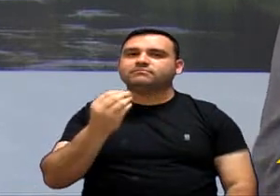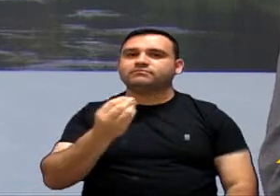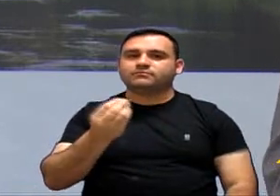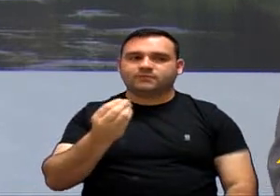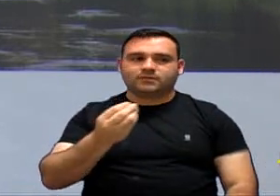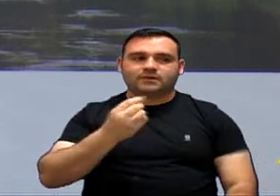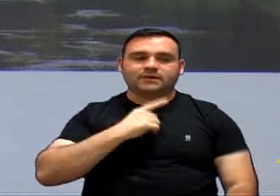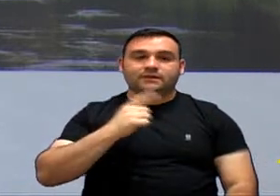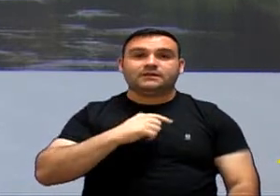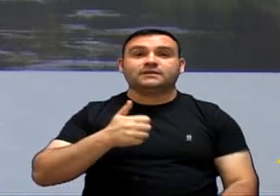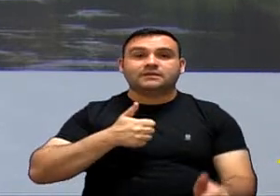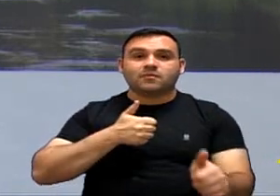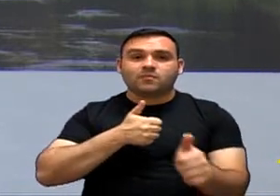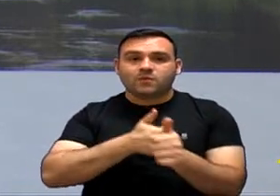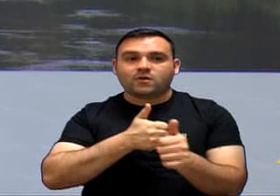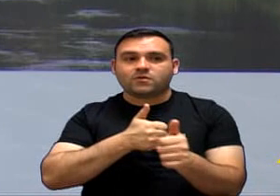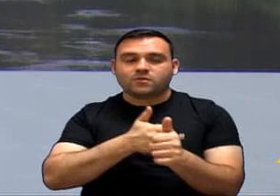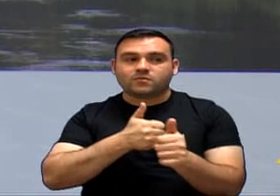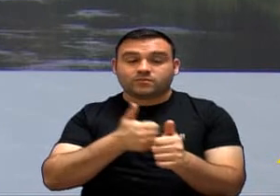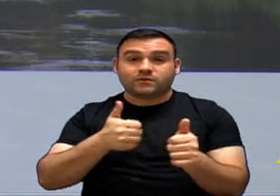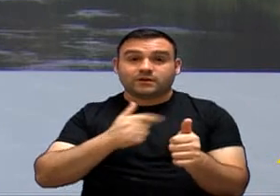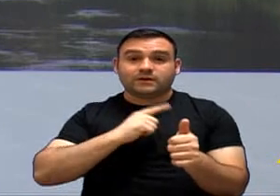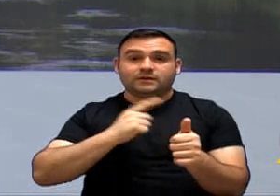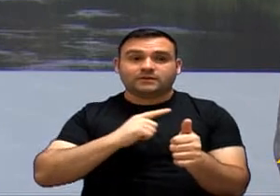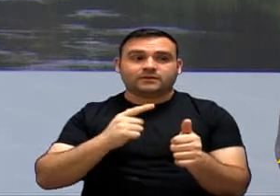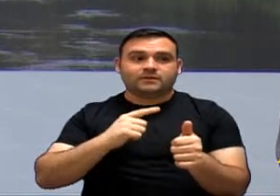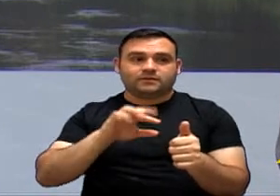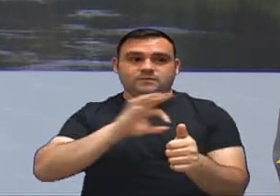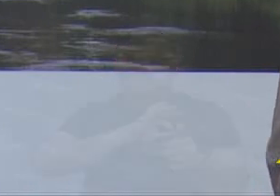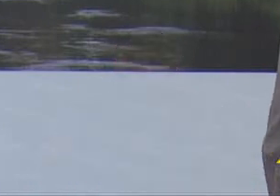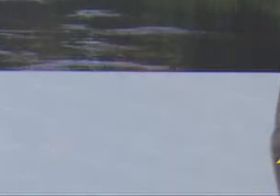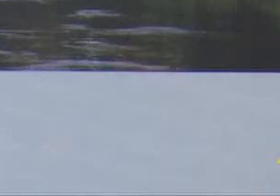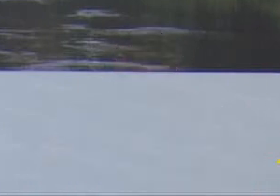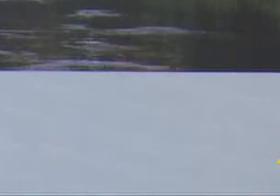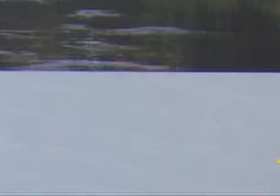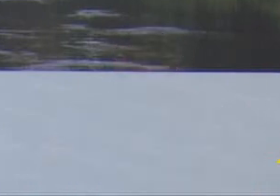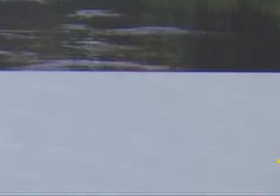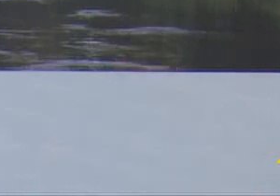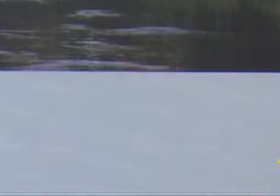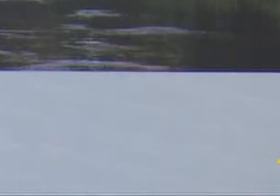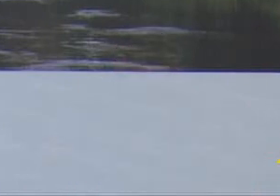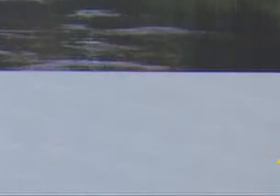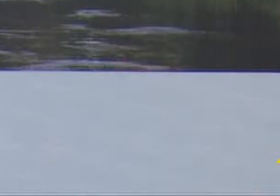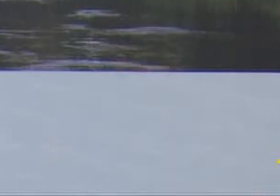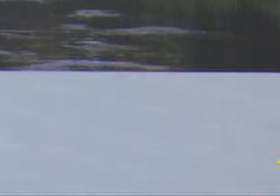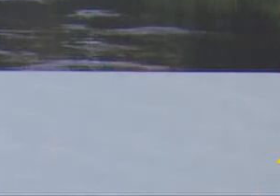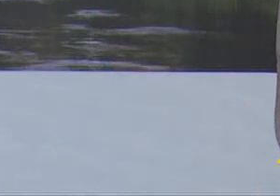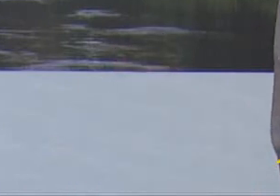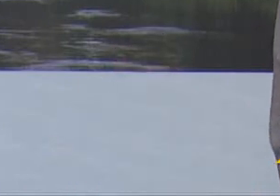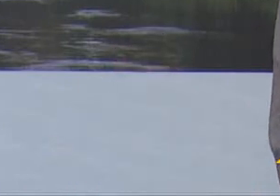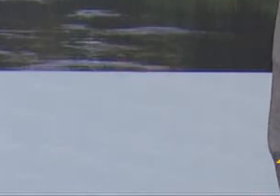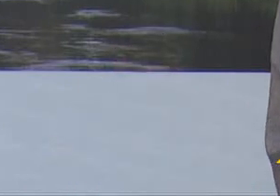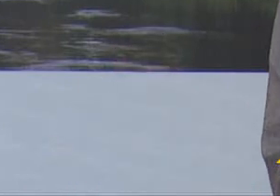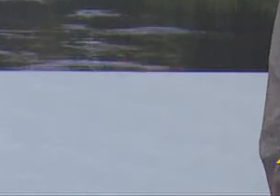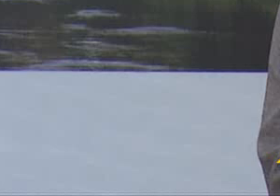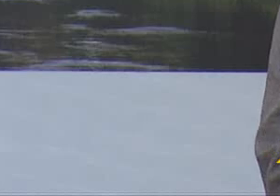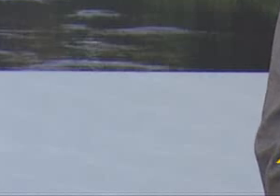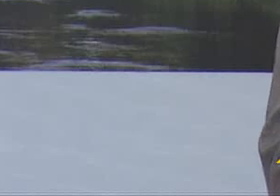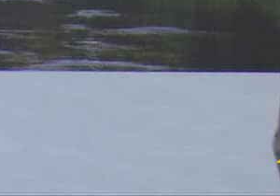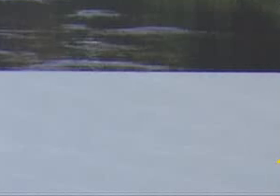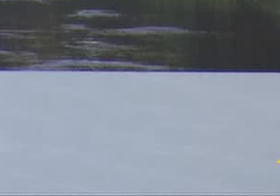com que essa proximidade do comando da polícia juntamente com a sociedade eles se torna cada vez